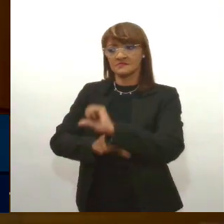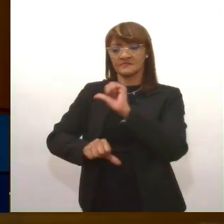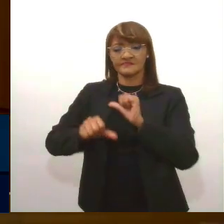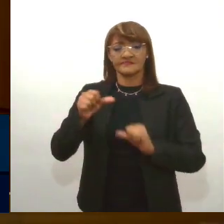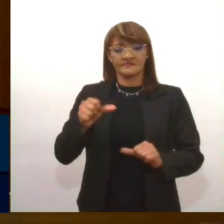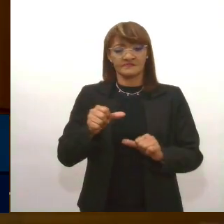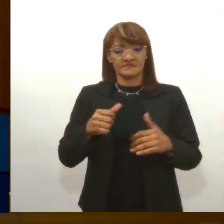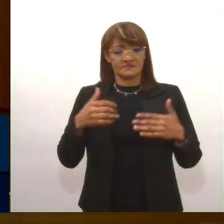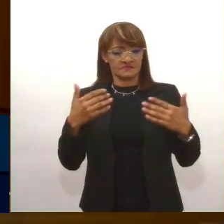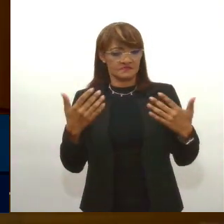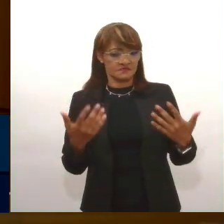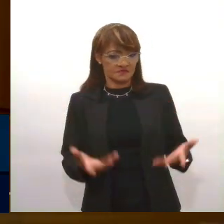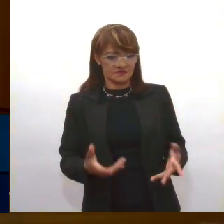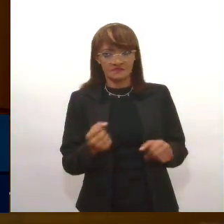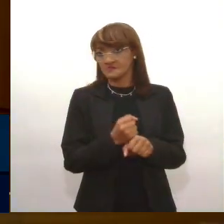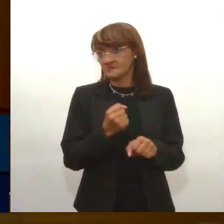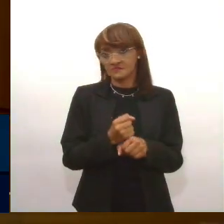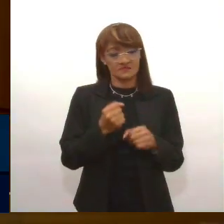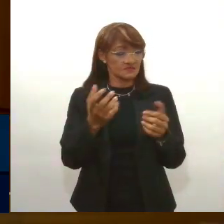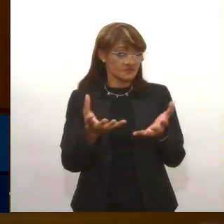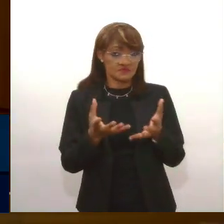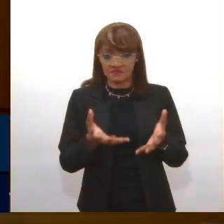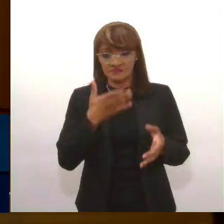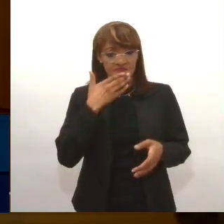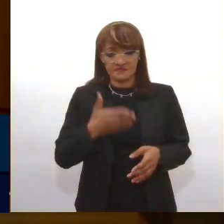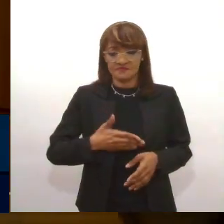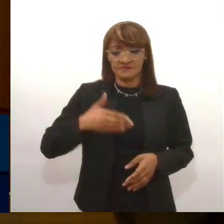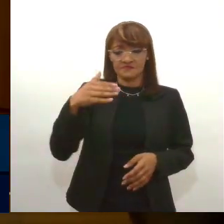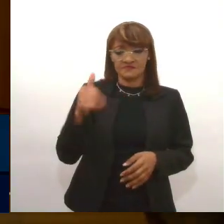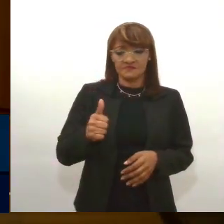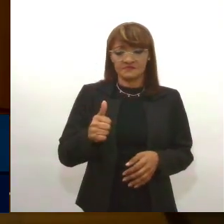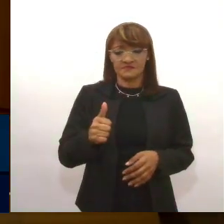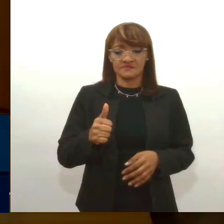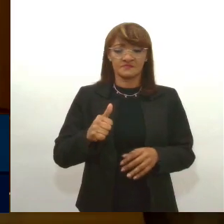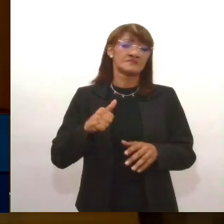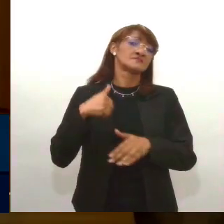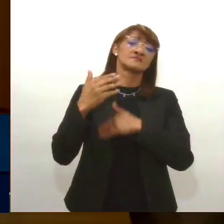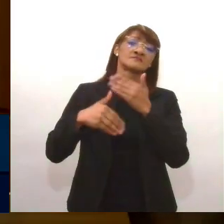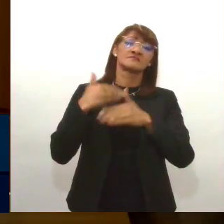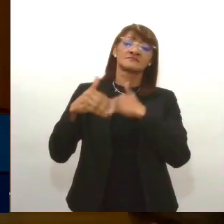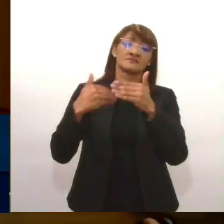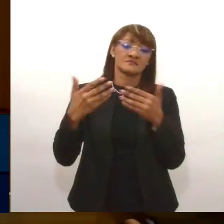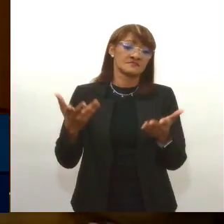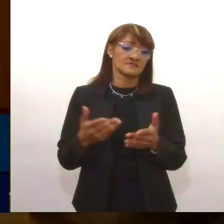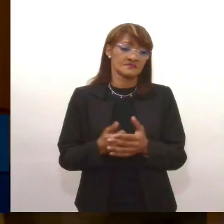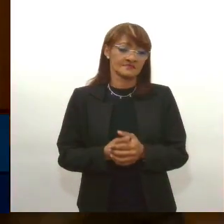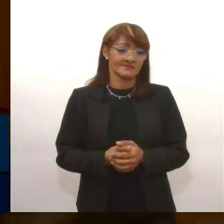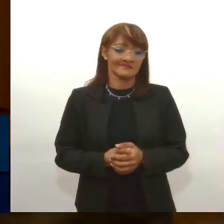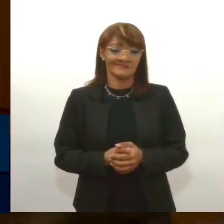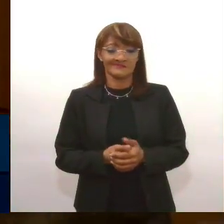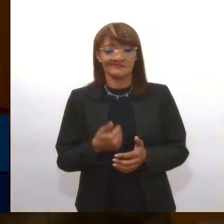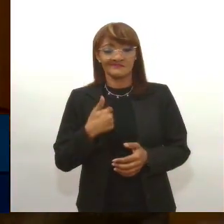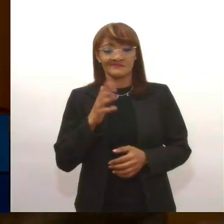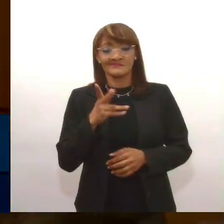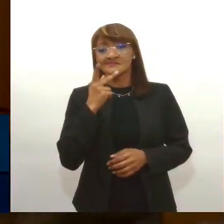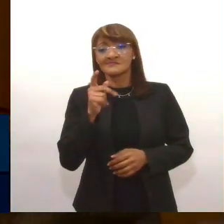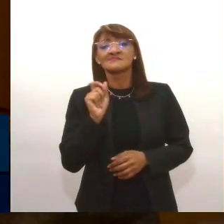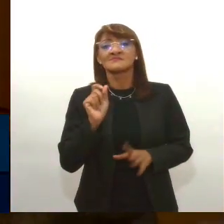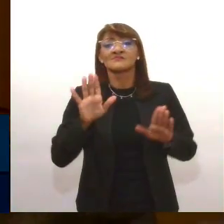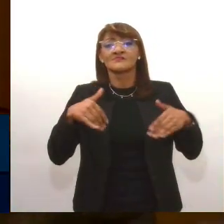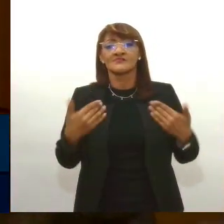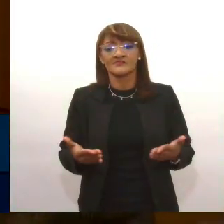a a desenvolver né até eu fiz uma fala que desenvolvimento é esse eh